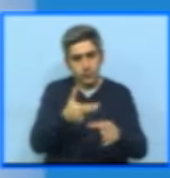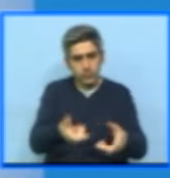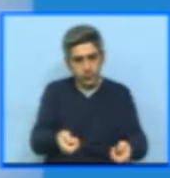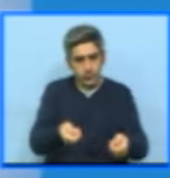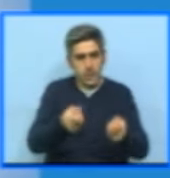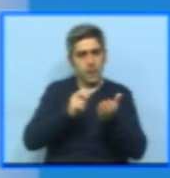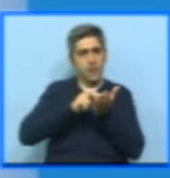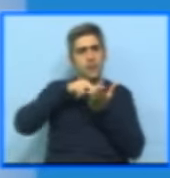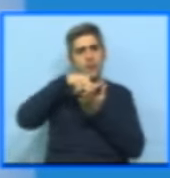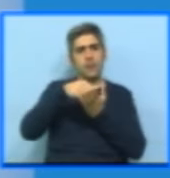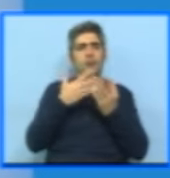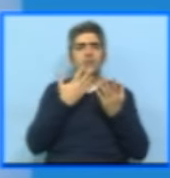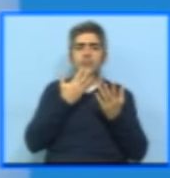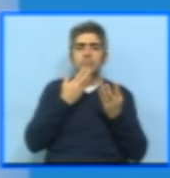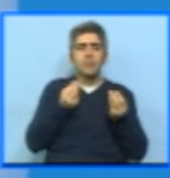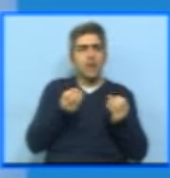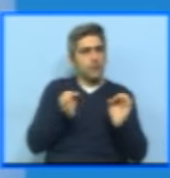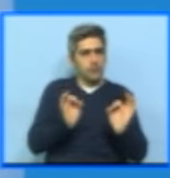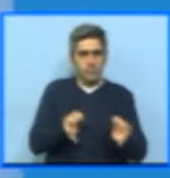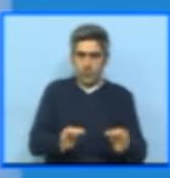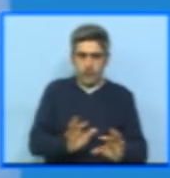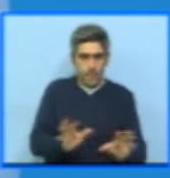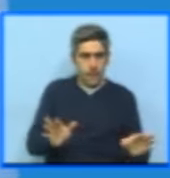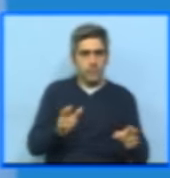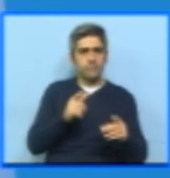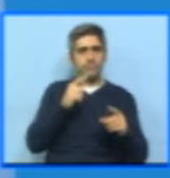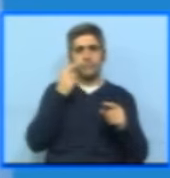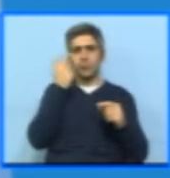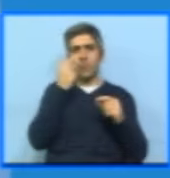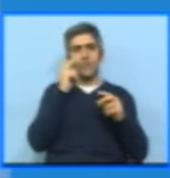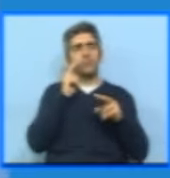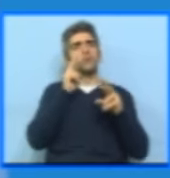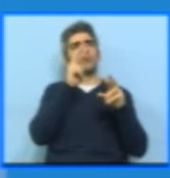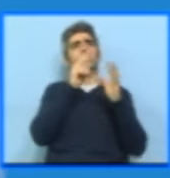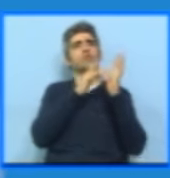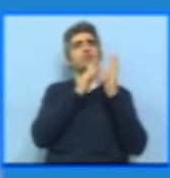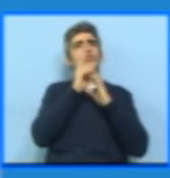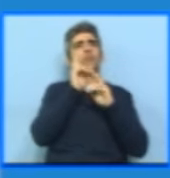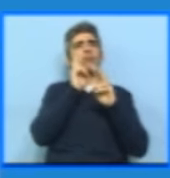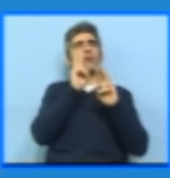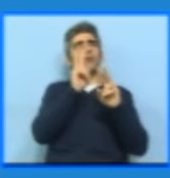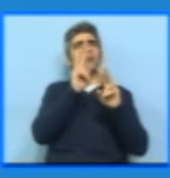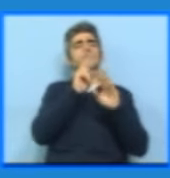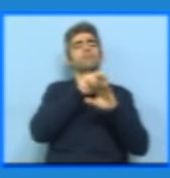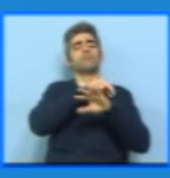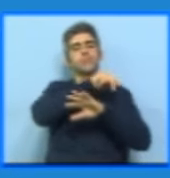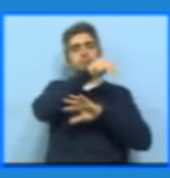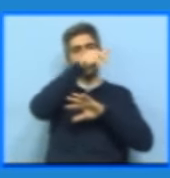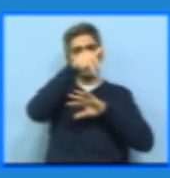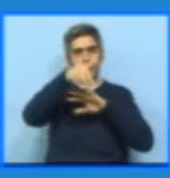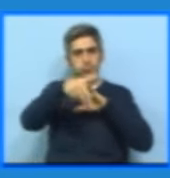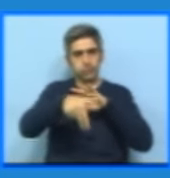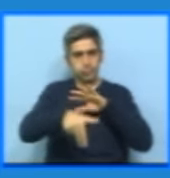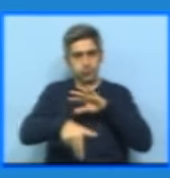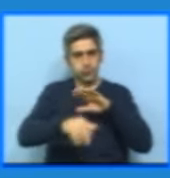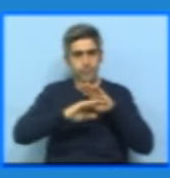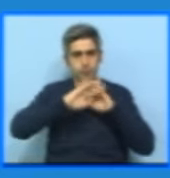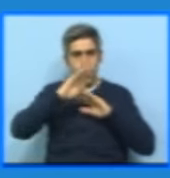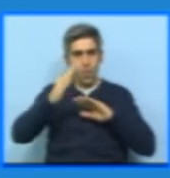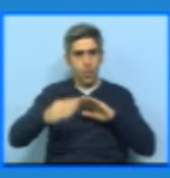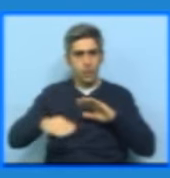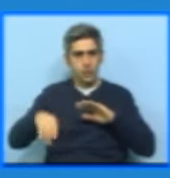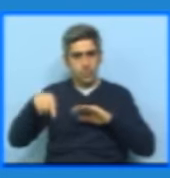temais. Erguendo os olhos, eles não viram mais ninguém senão Jesus. Ao descerem do monte, Jesus deu-lhes